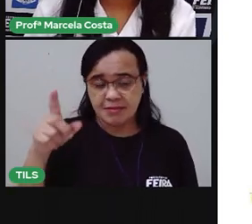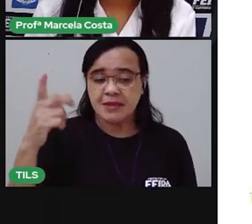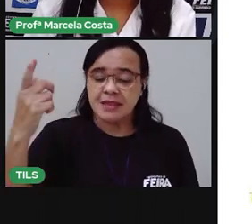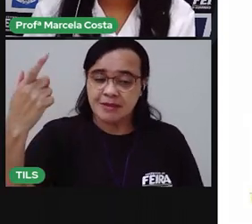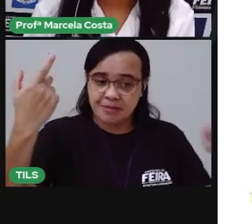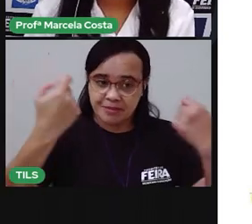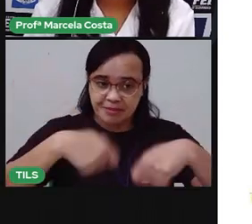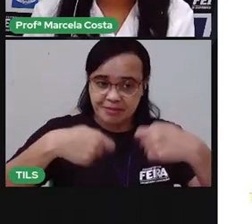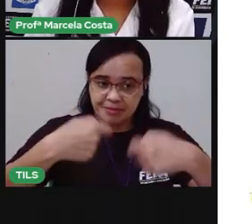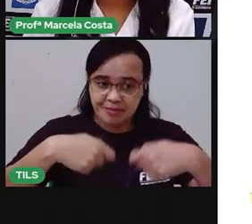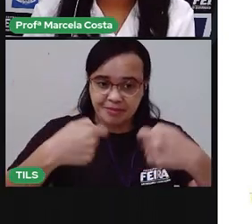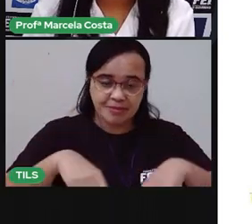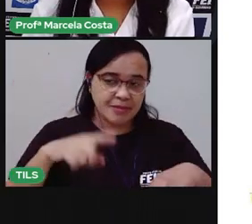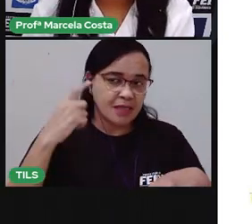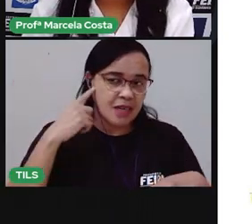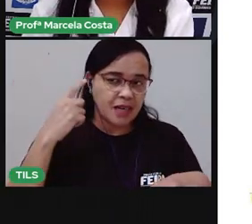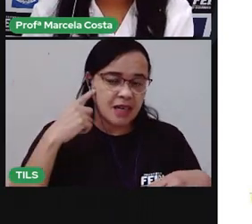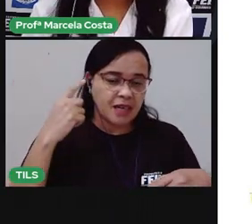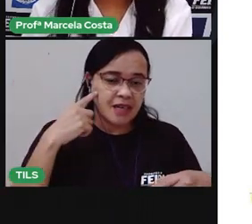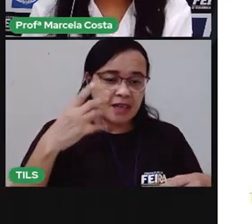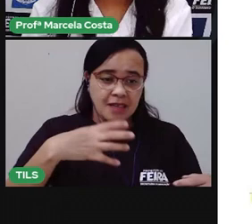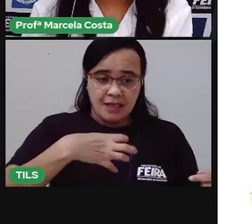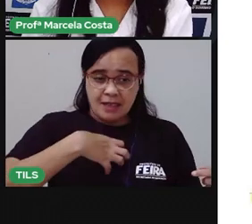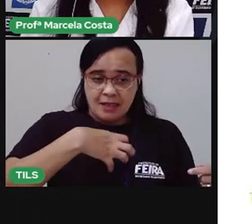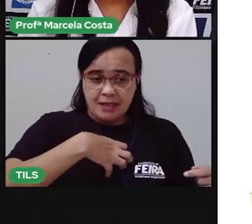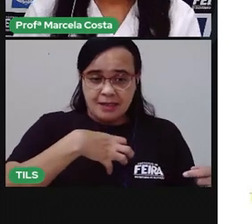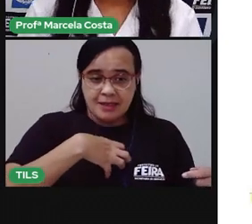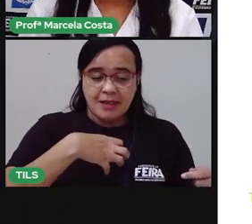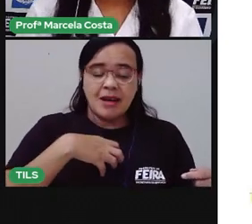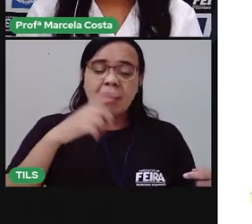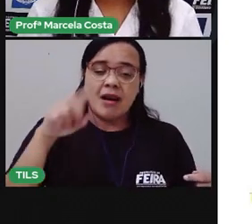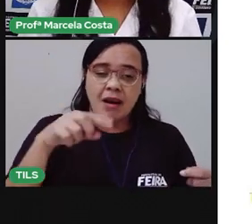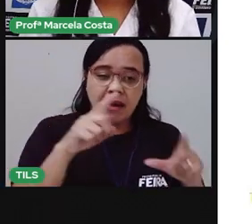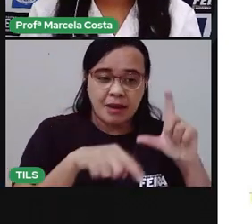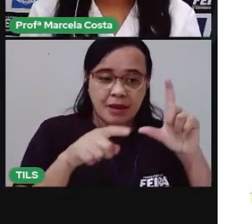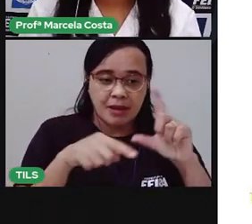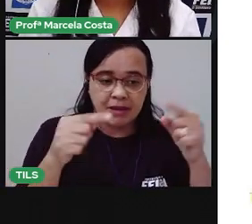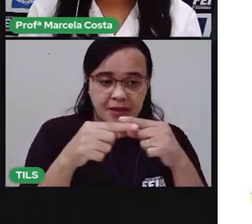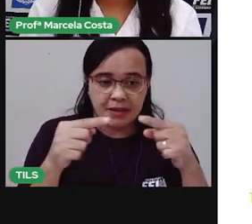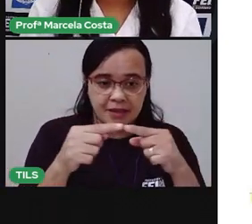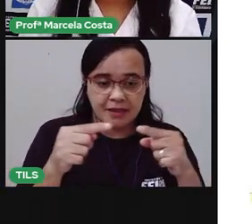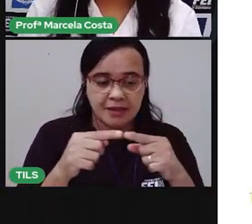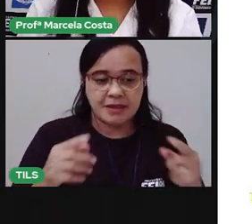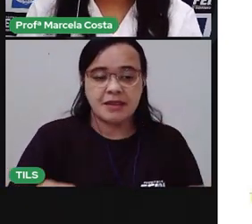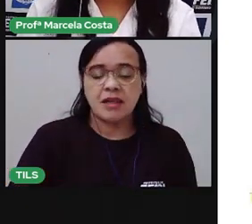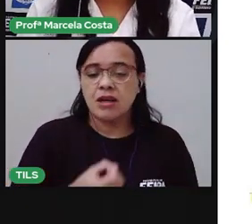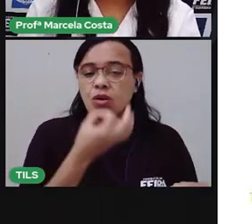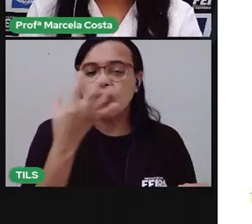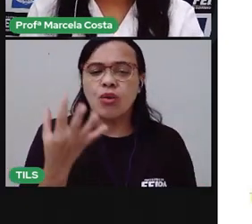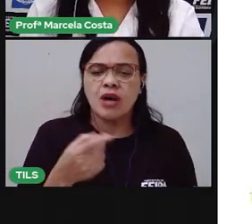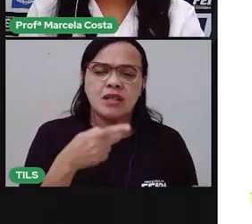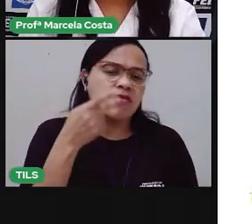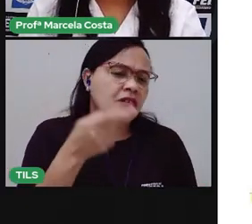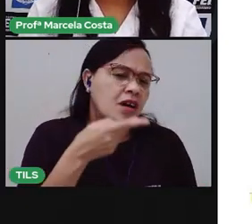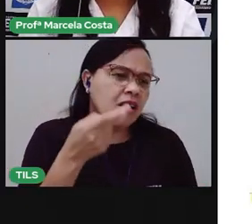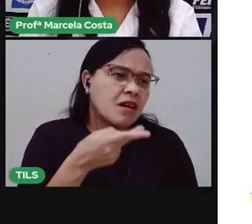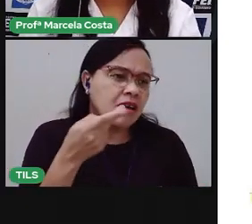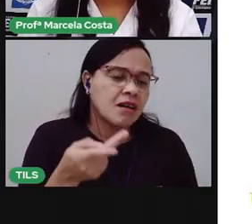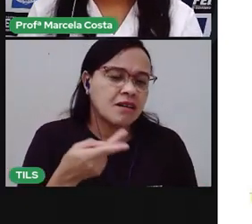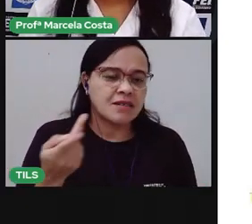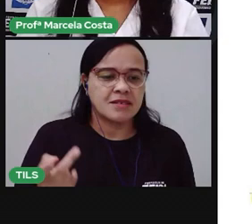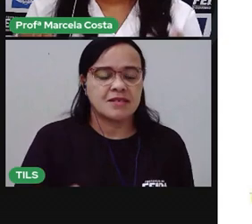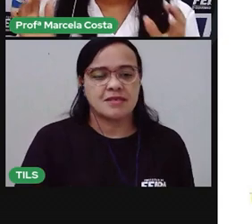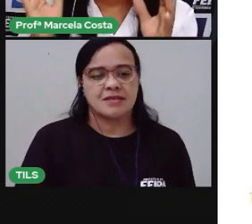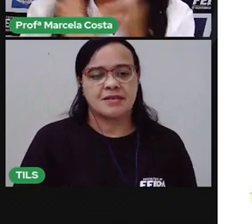tudo é aqui tá trazendo um som a sonoridade para essa letra agora vamos ver quantas vezes a gente abre a boca para a igreja já